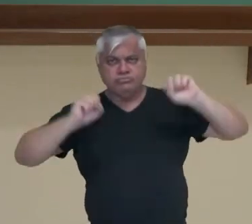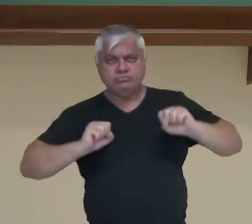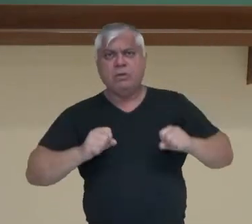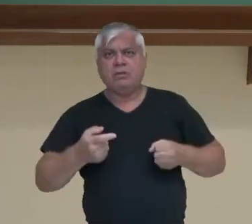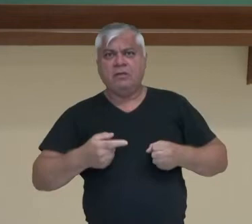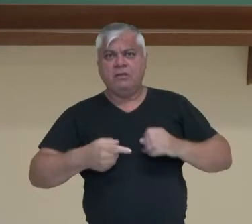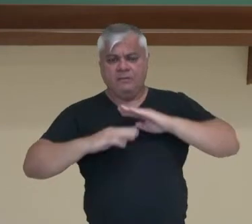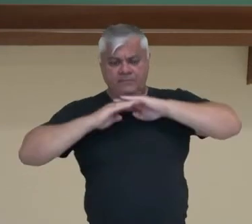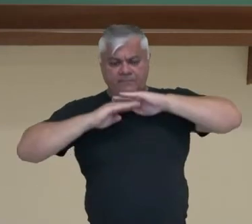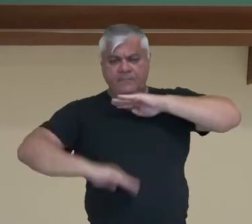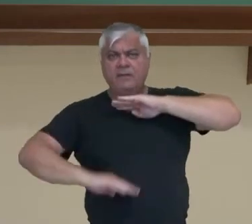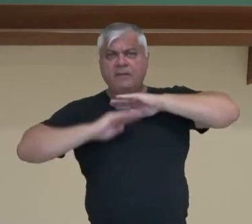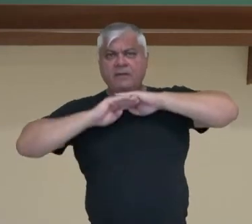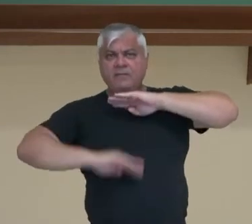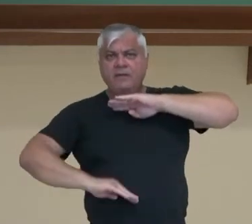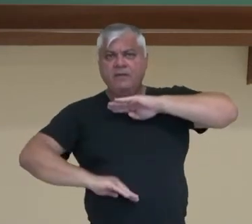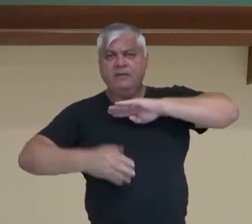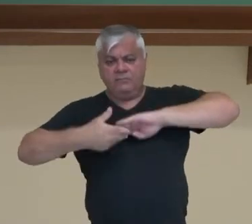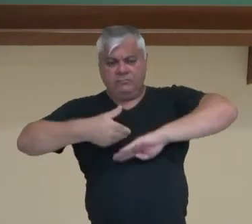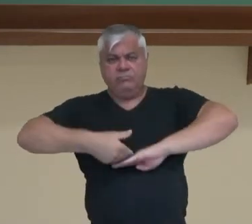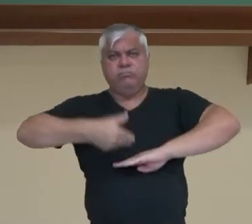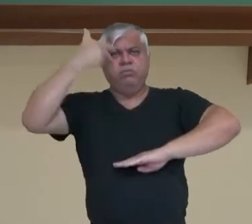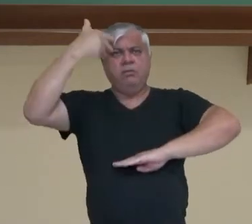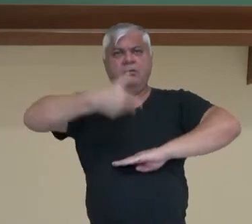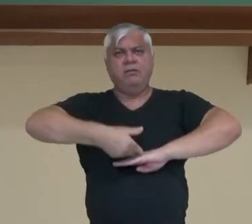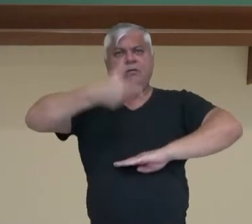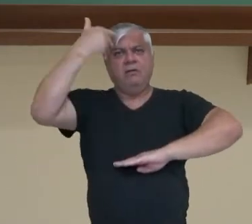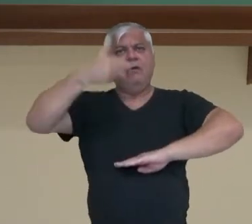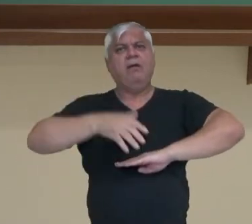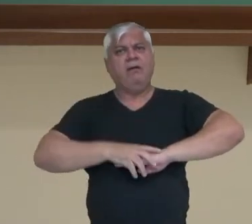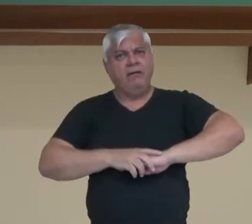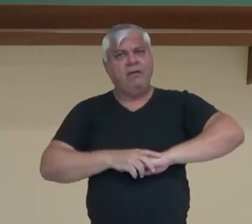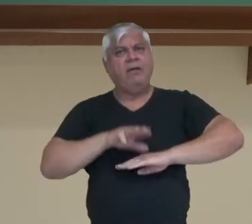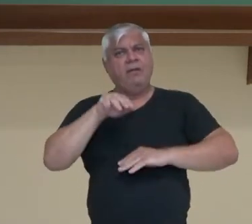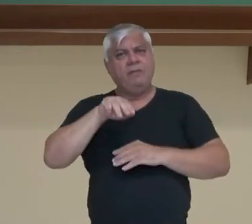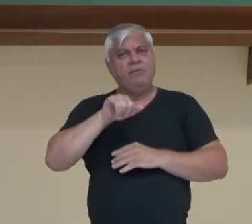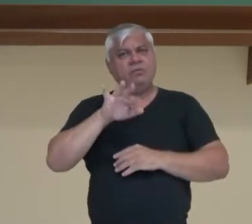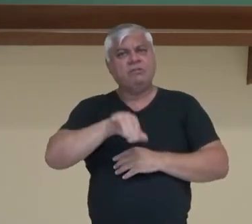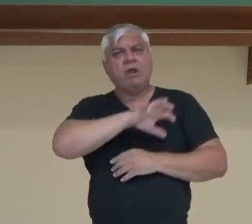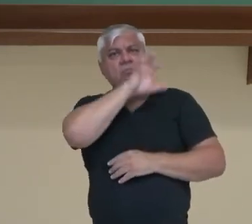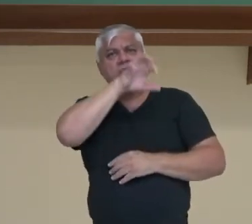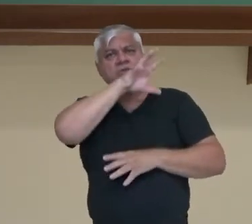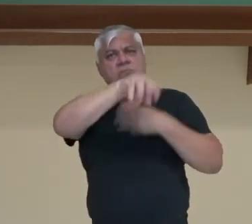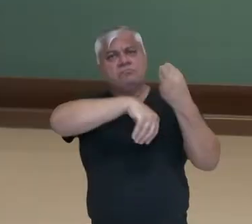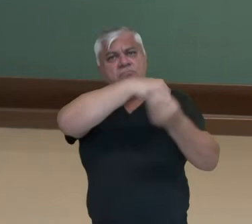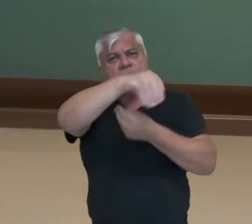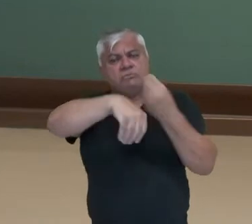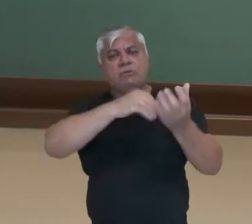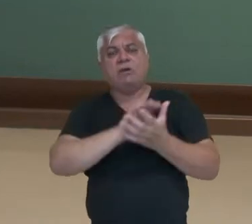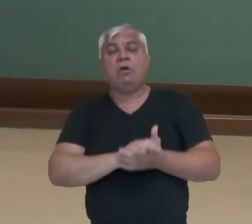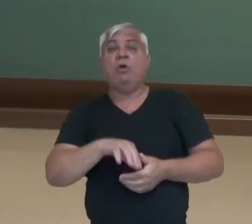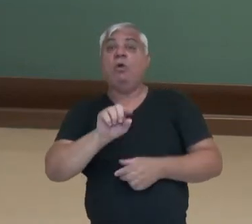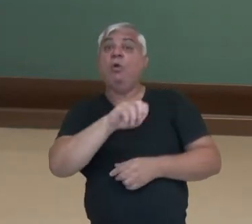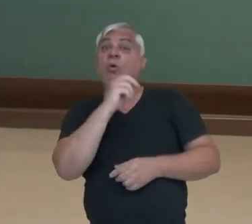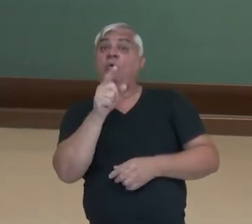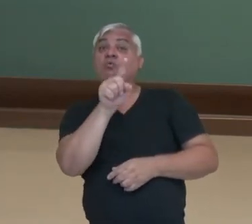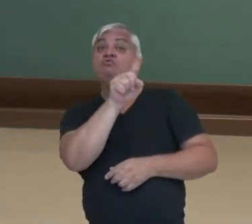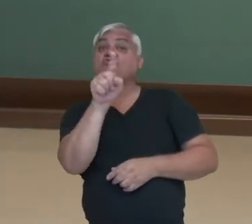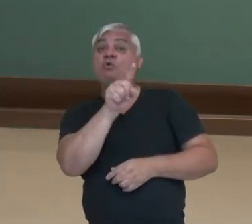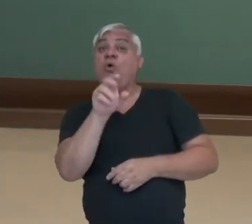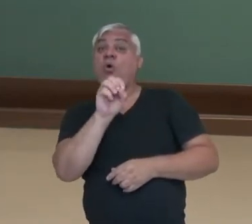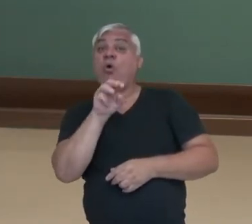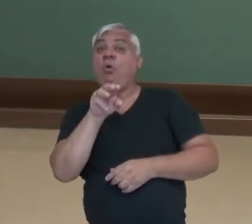dos labirintos, dos palácios de Knossos do rei Minos, né? E podia ser também só zoomórfico, né,